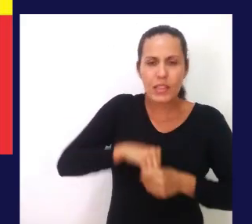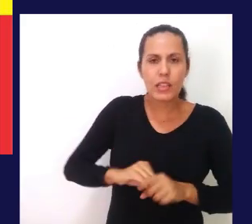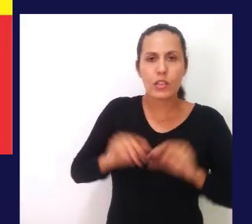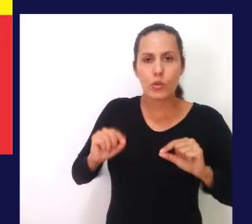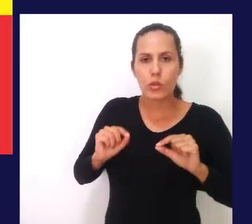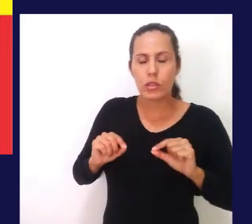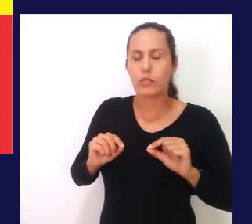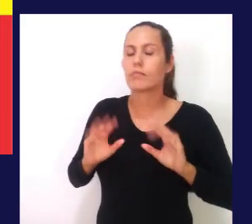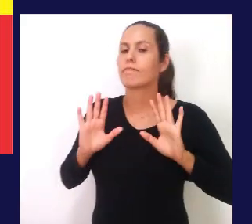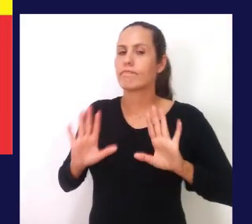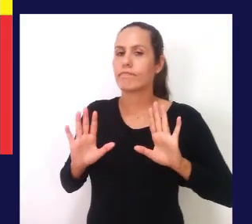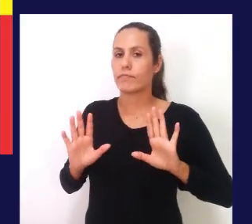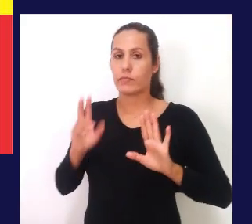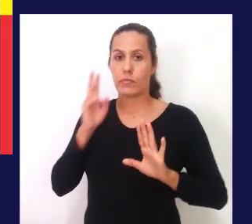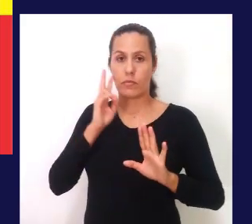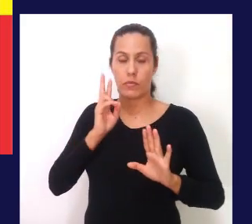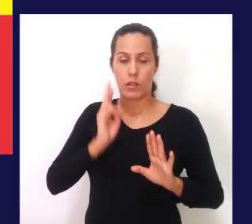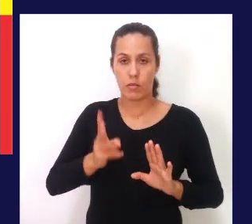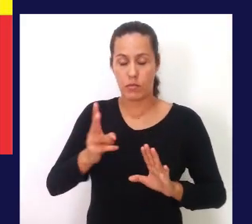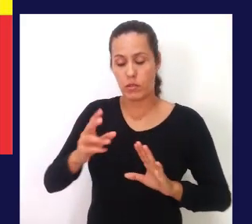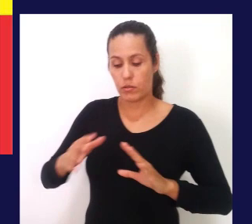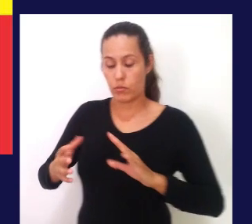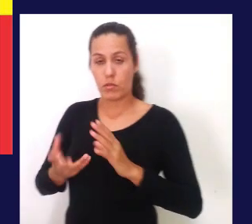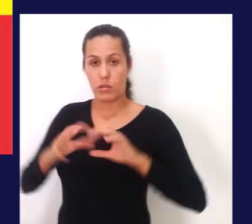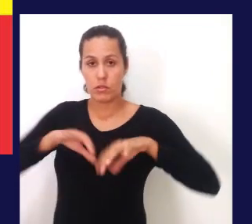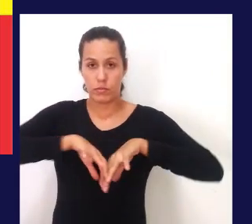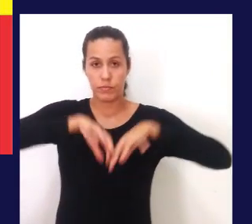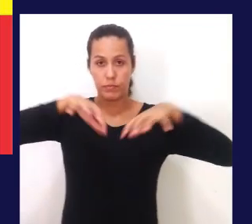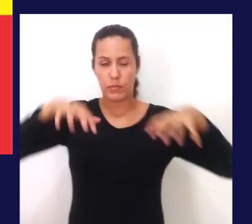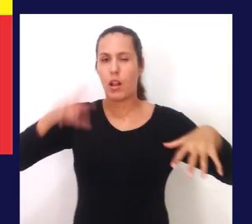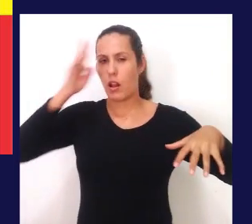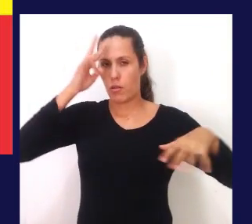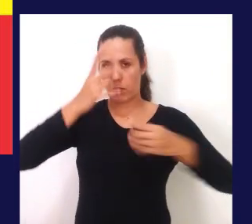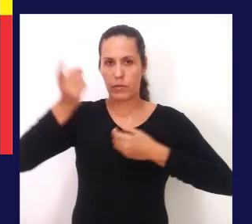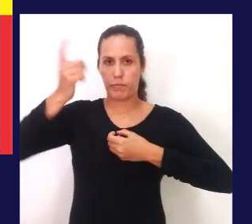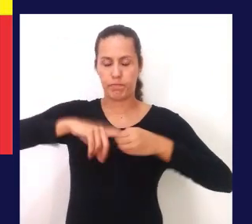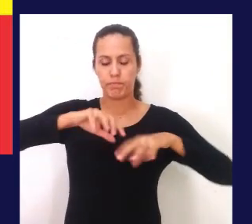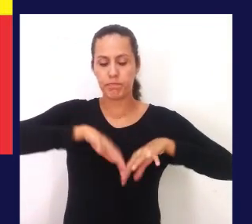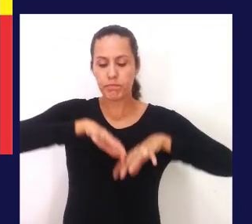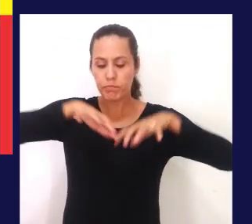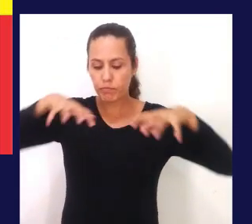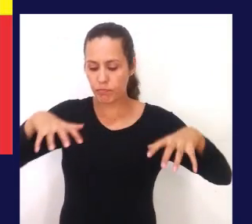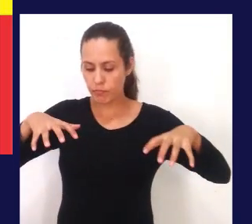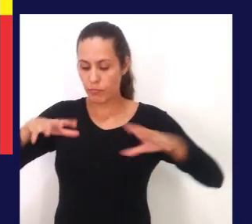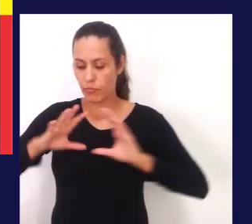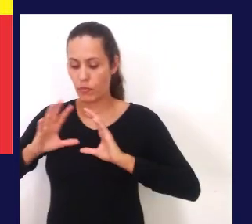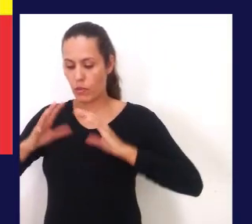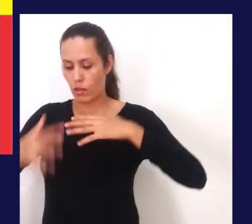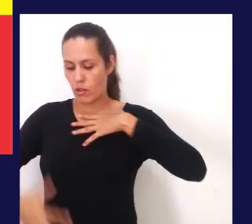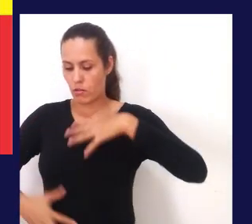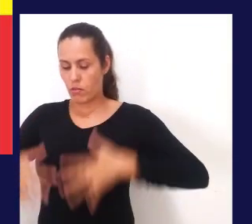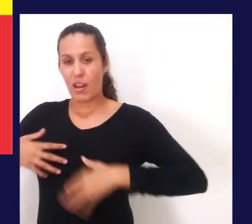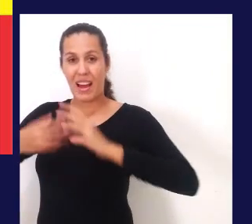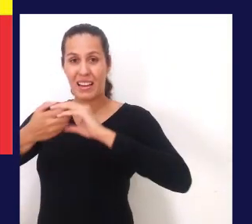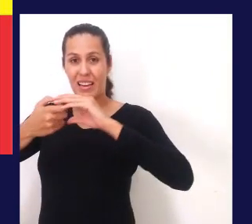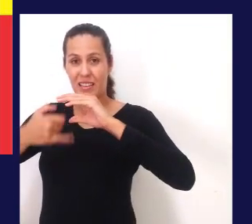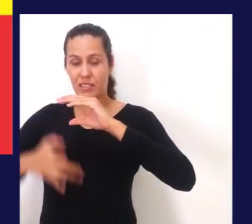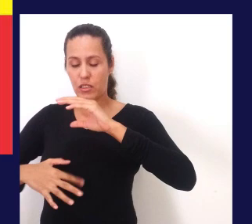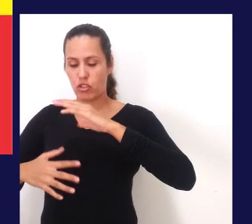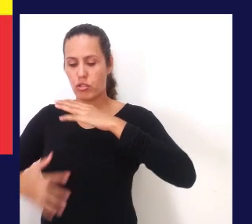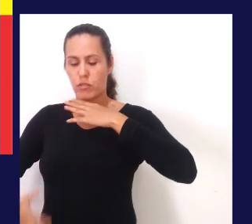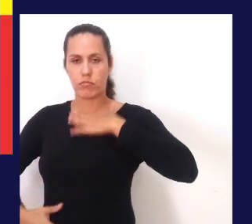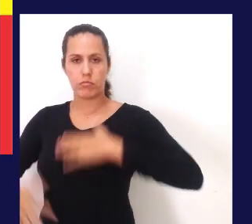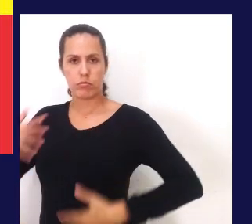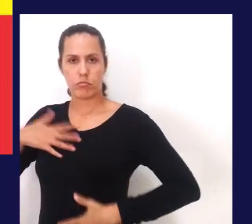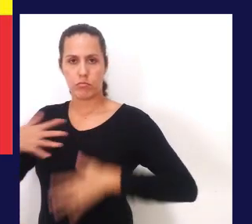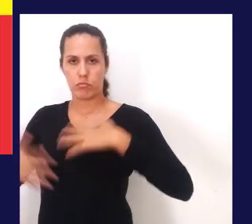é externo, que vai caracterizar as características que são